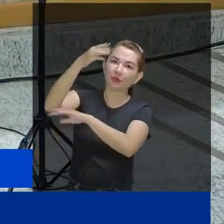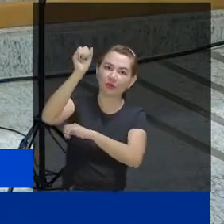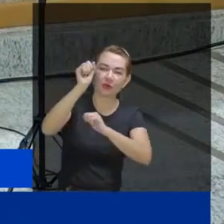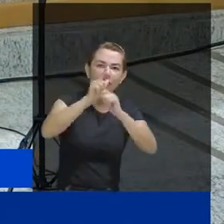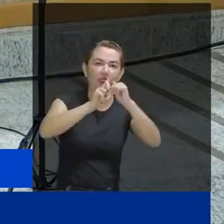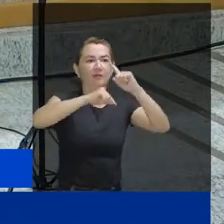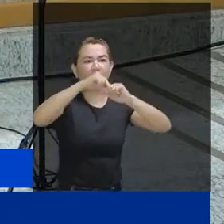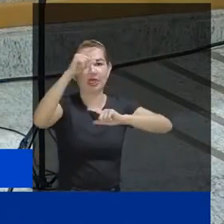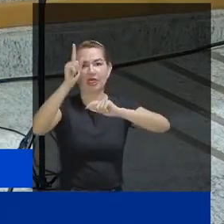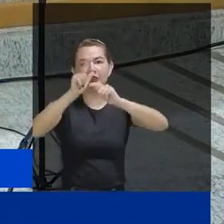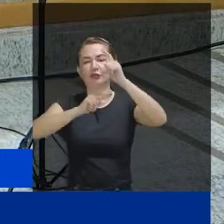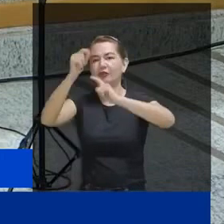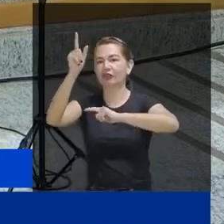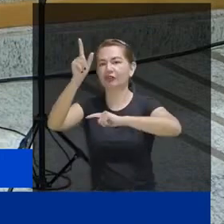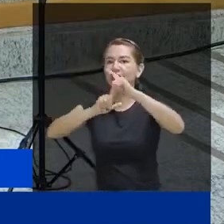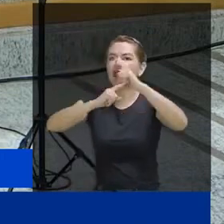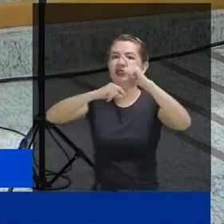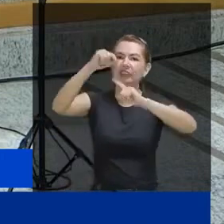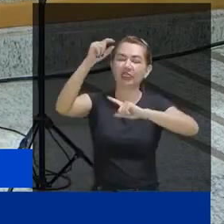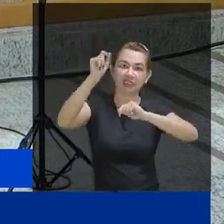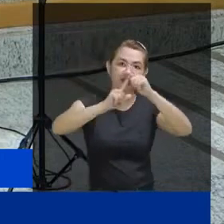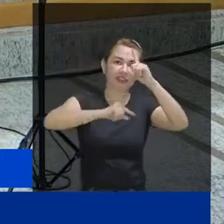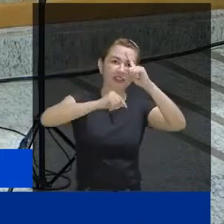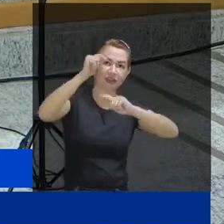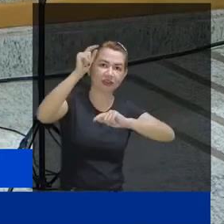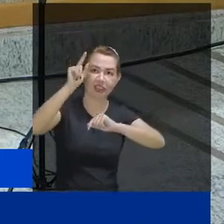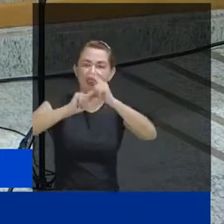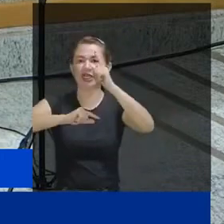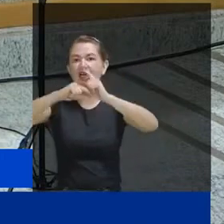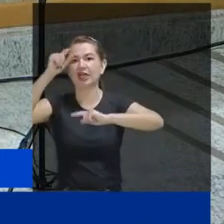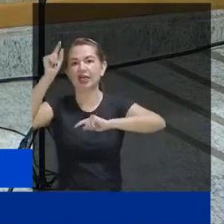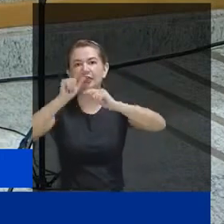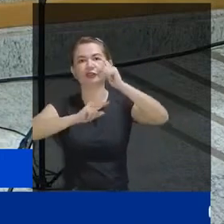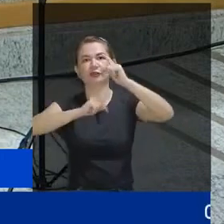símbolo, o lábaro que ostentas